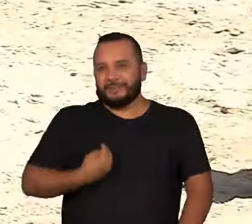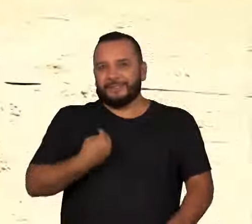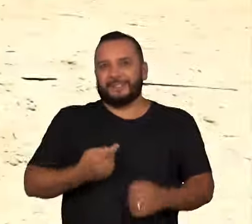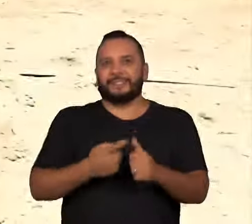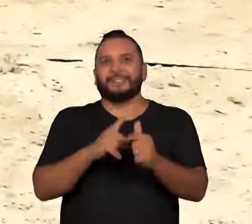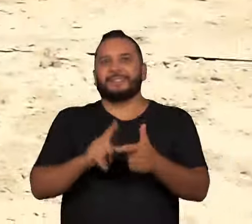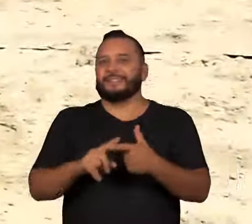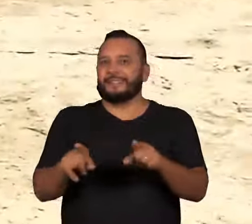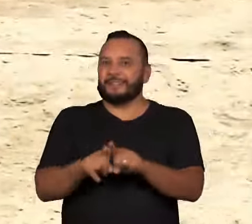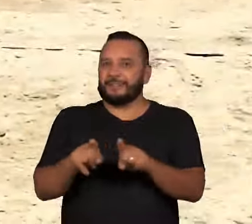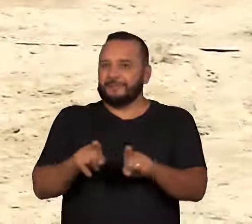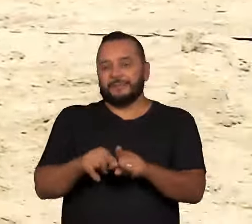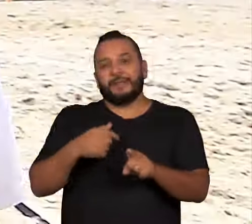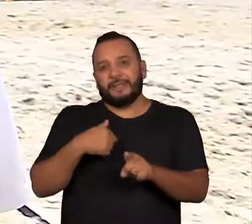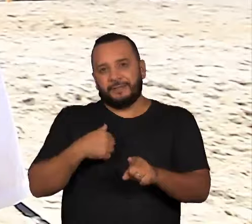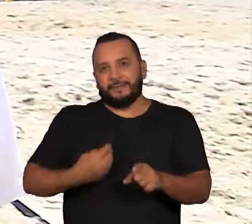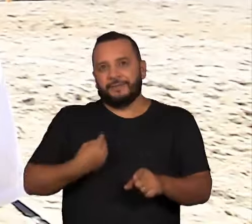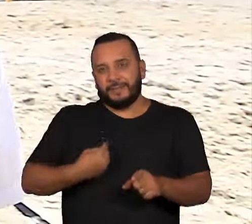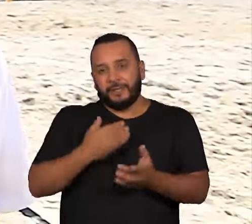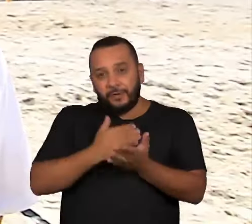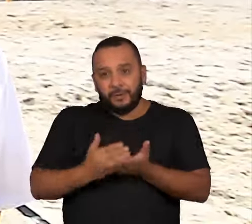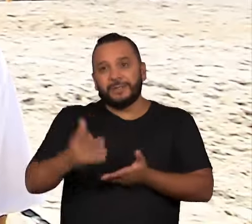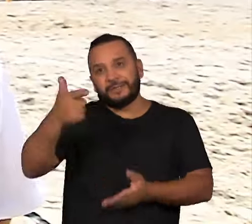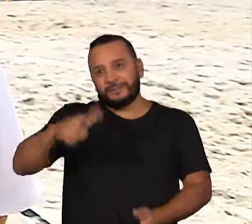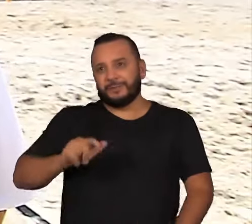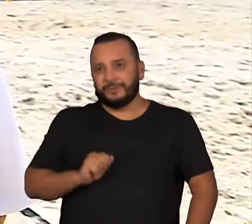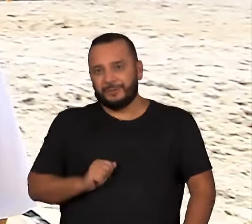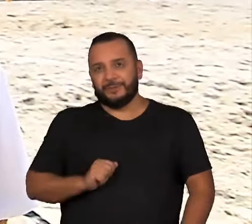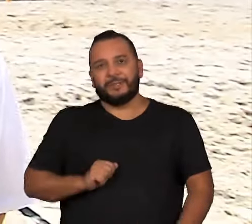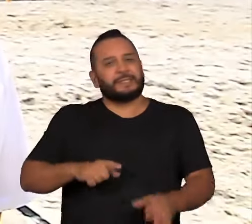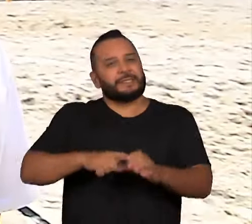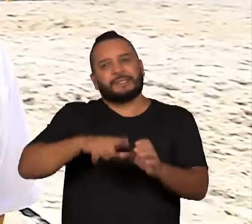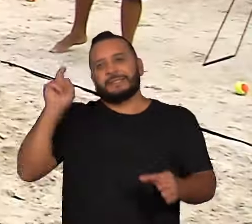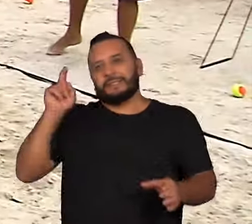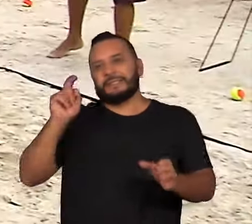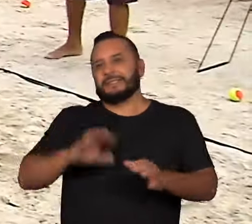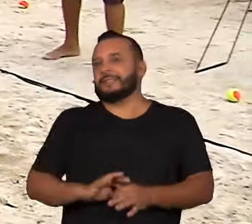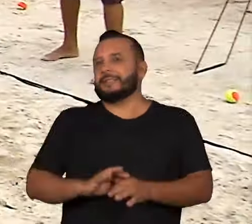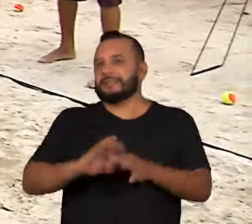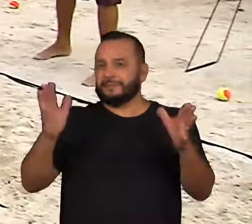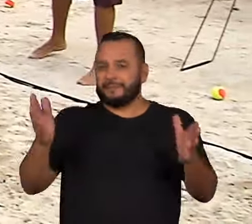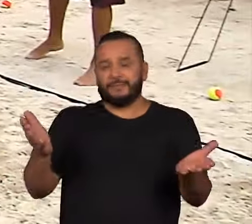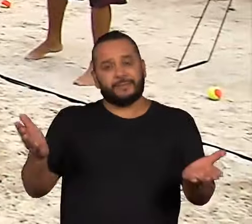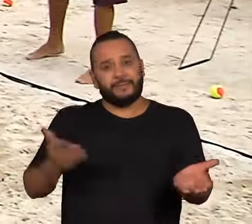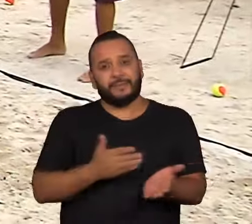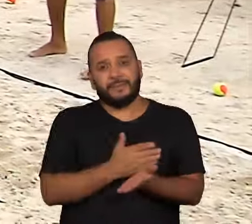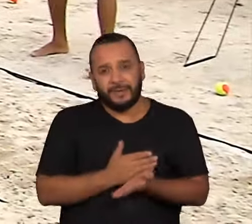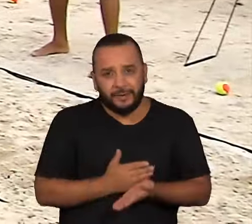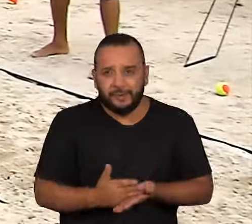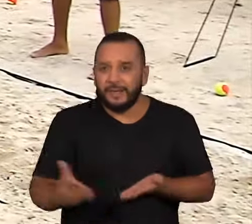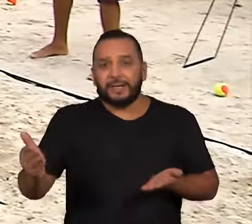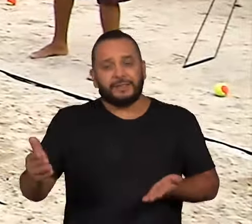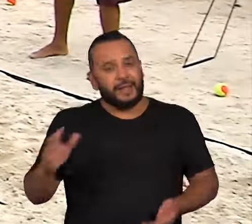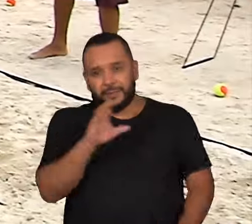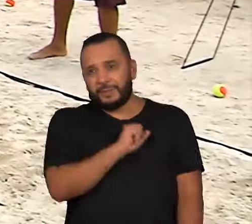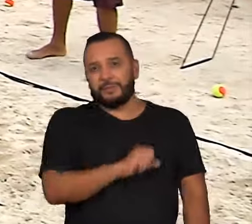para grandes recomeços. Independência é liberdade. Apenas comece, que tal?